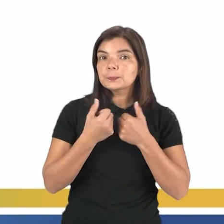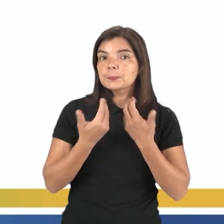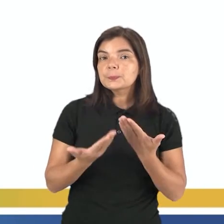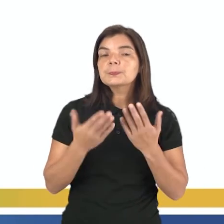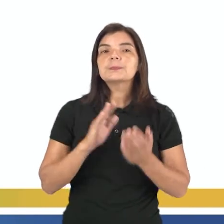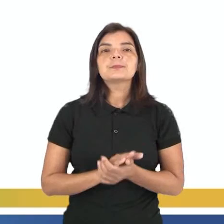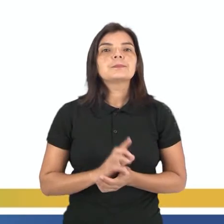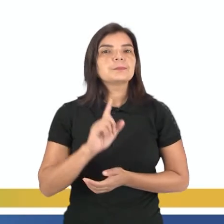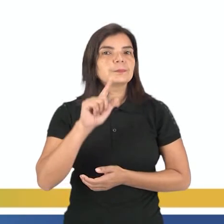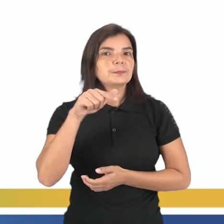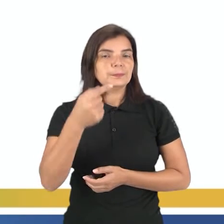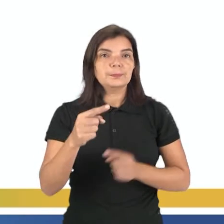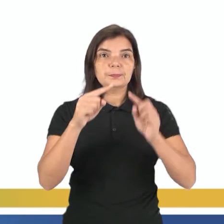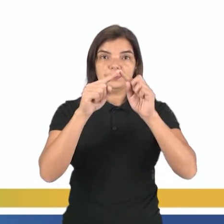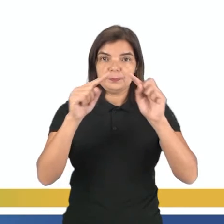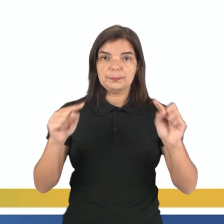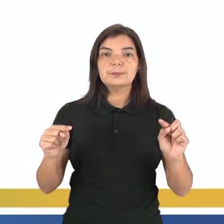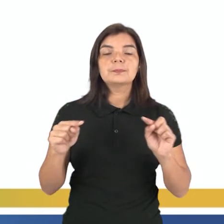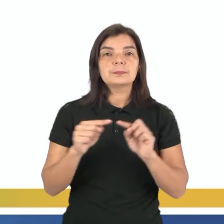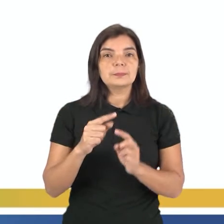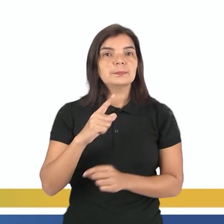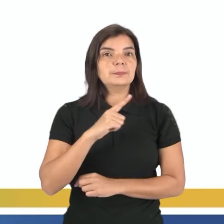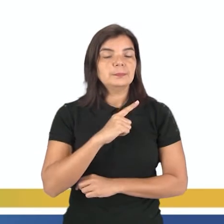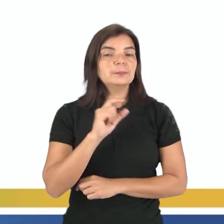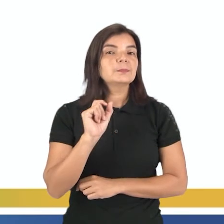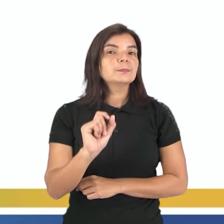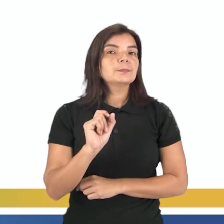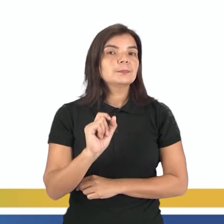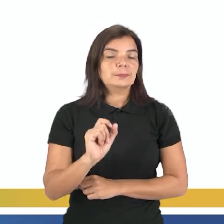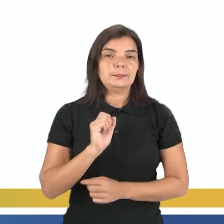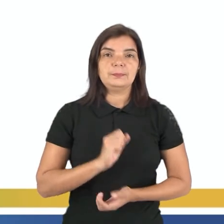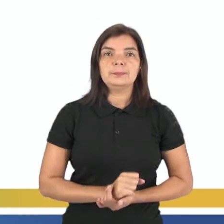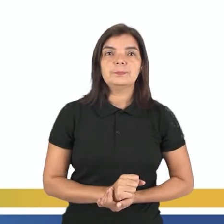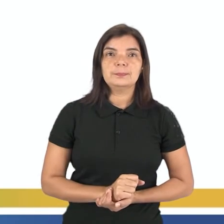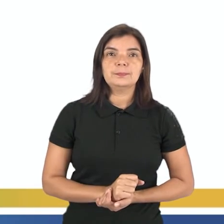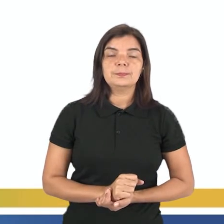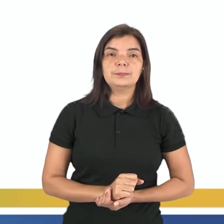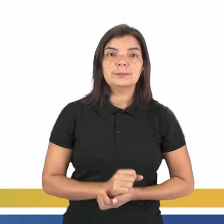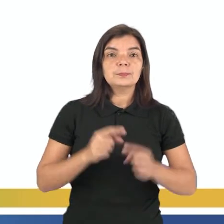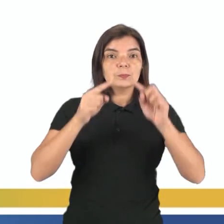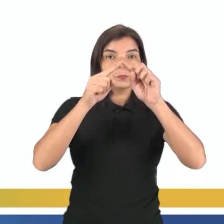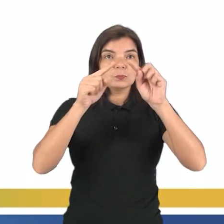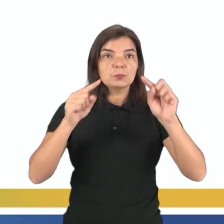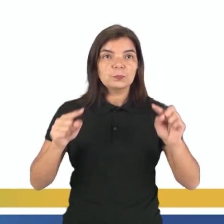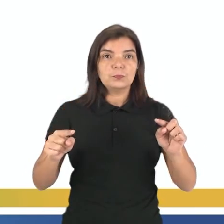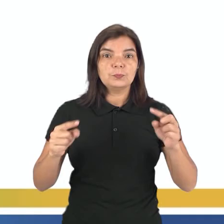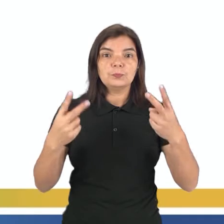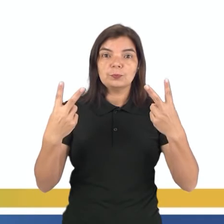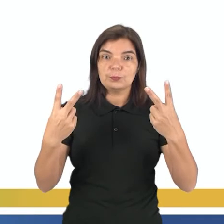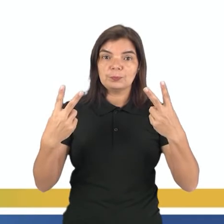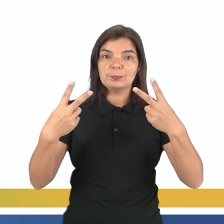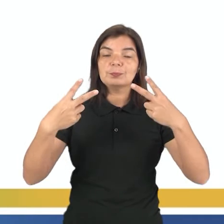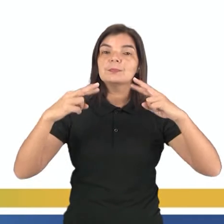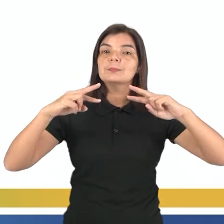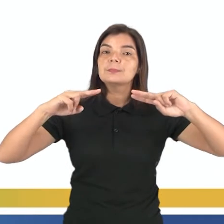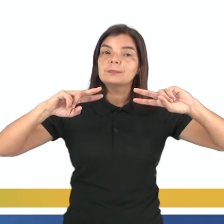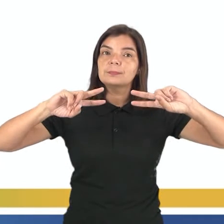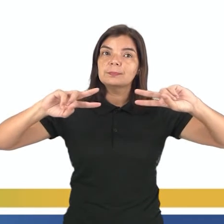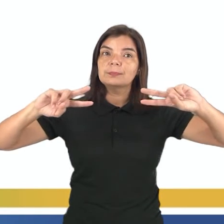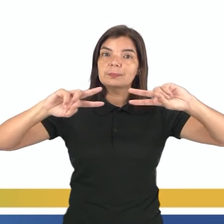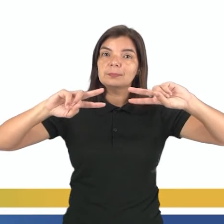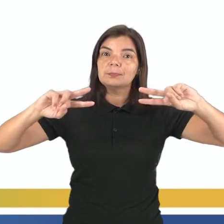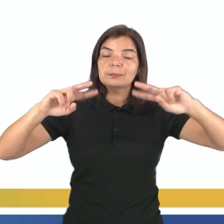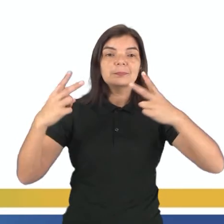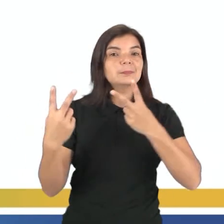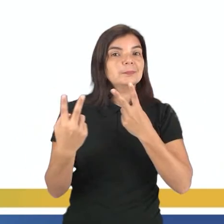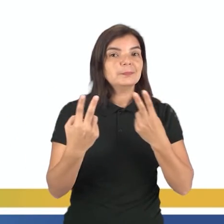pessoal. No próximo triângulo, nós temos o quê, ó? Em relação aos lados, nós temos dois lados com a